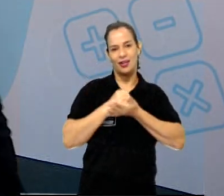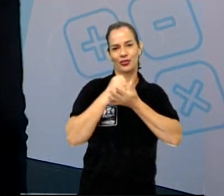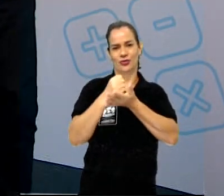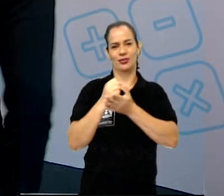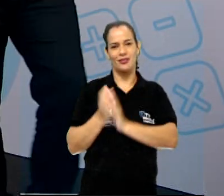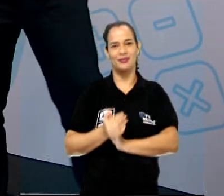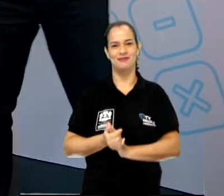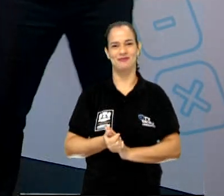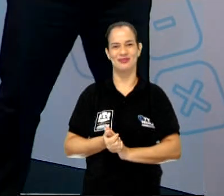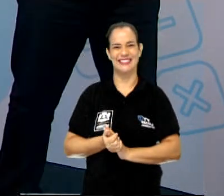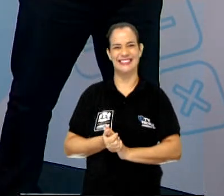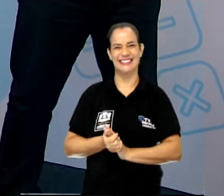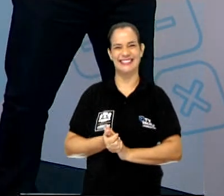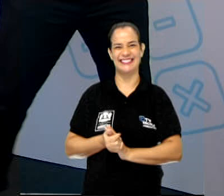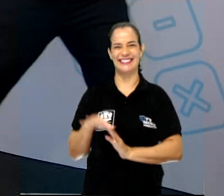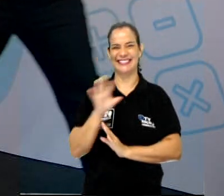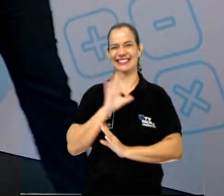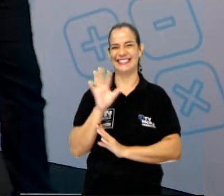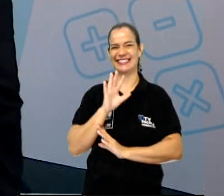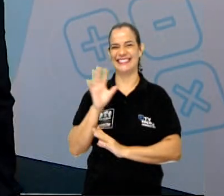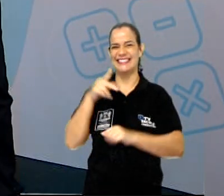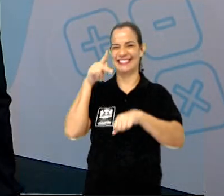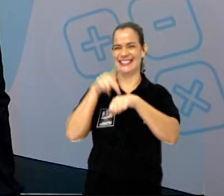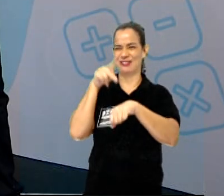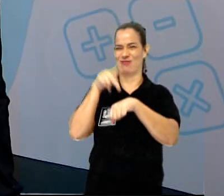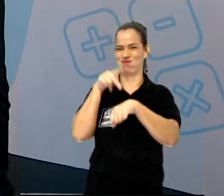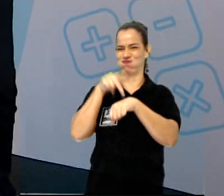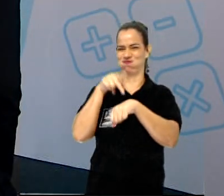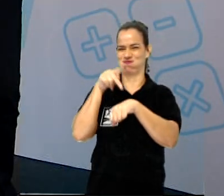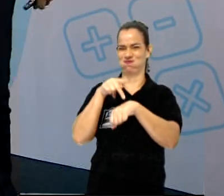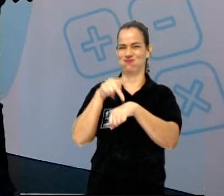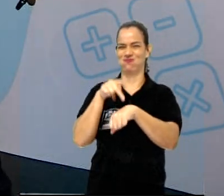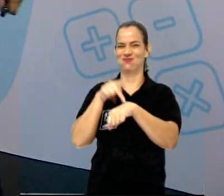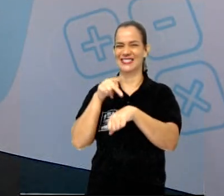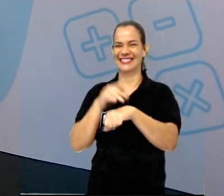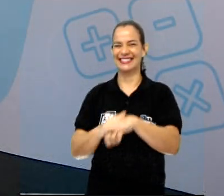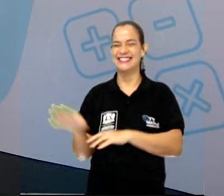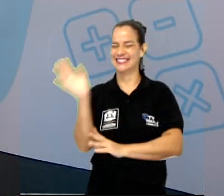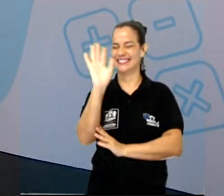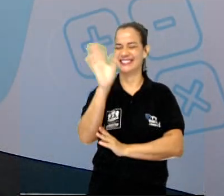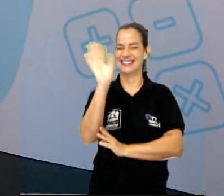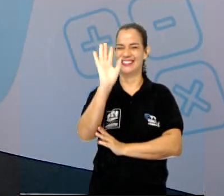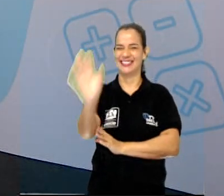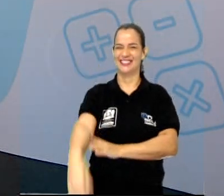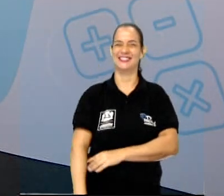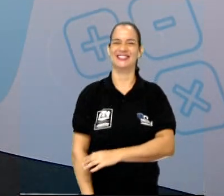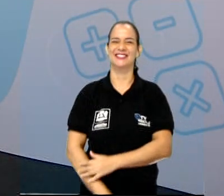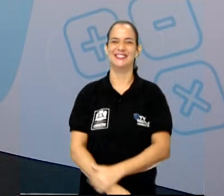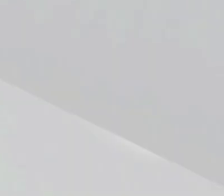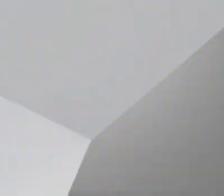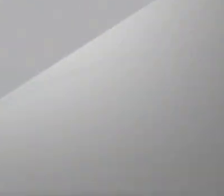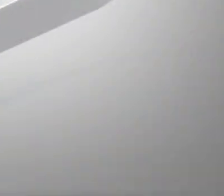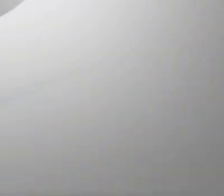assim, aqui ó, é rocha! Valeu gente, tchau, tchau!